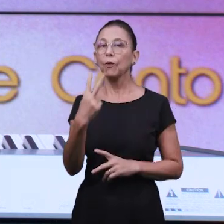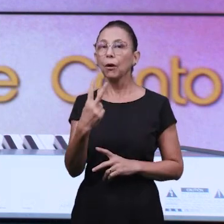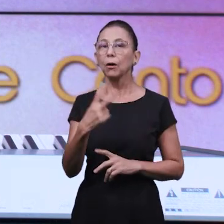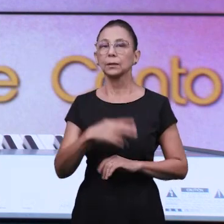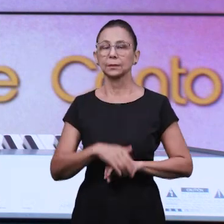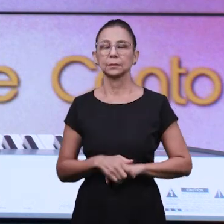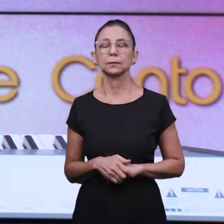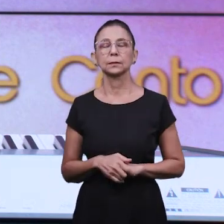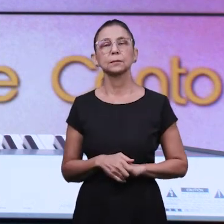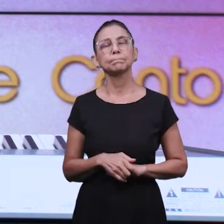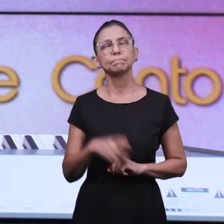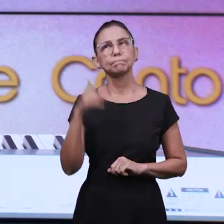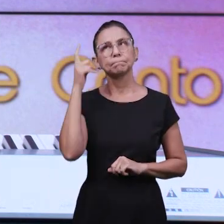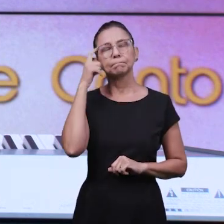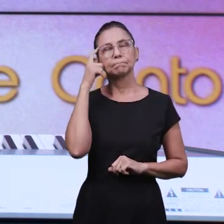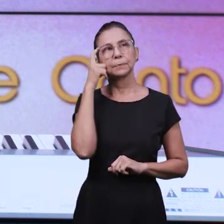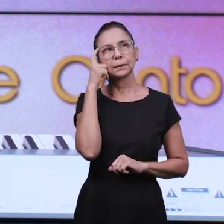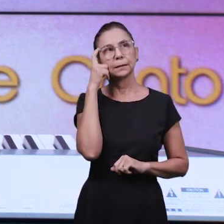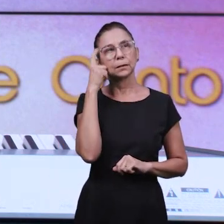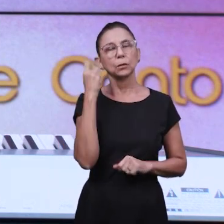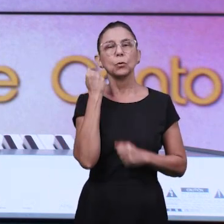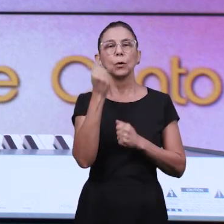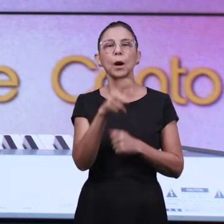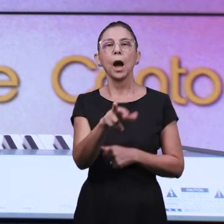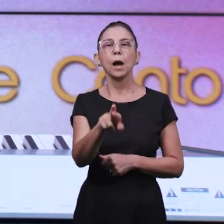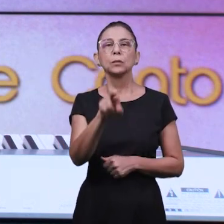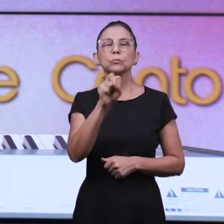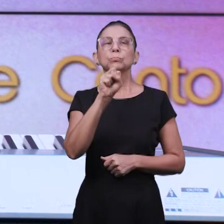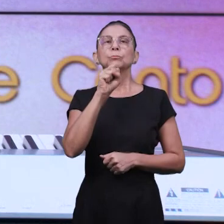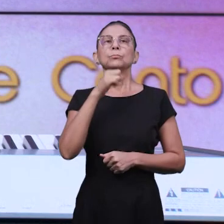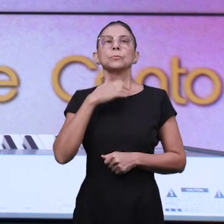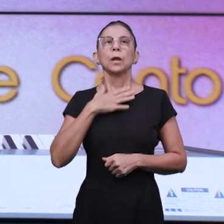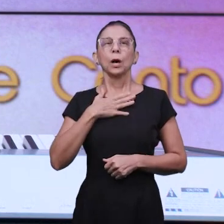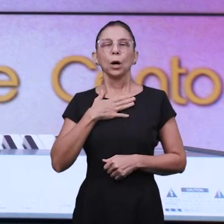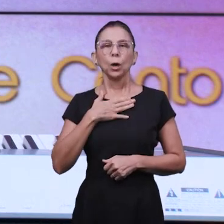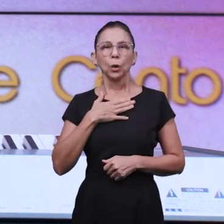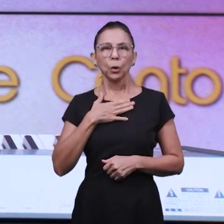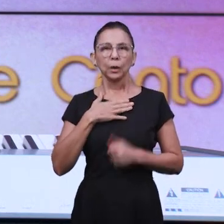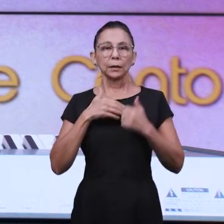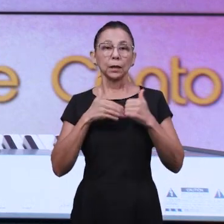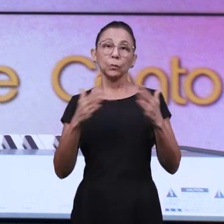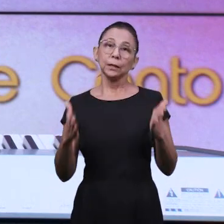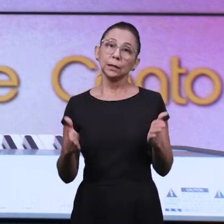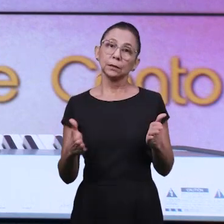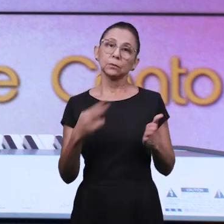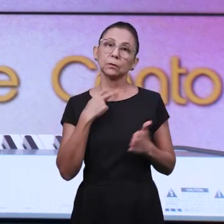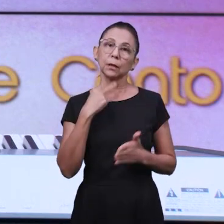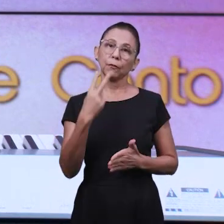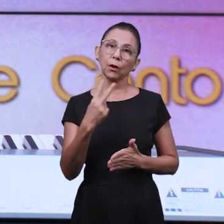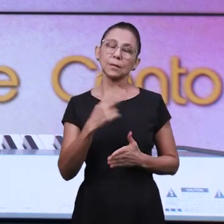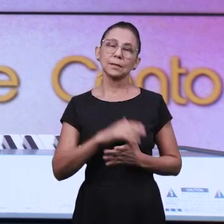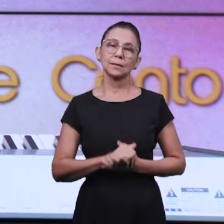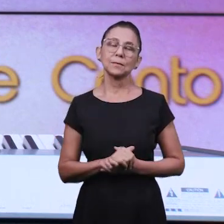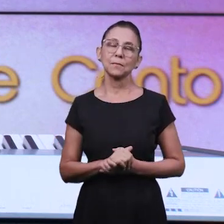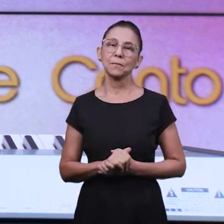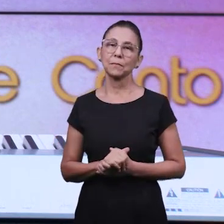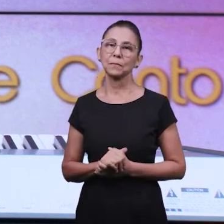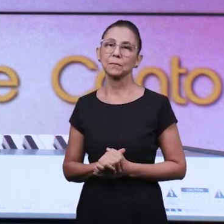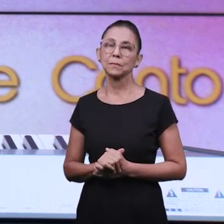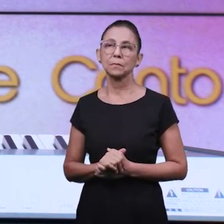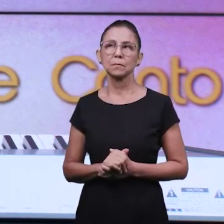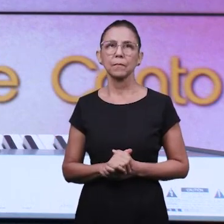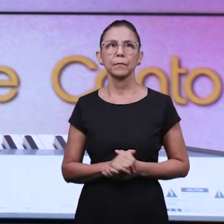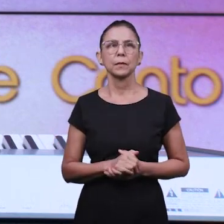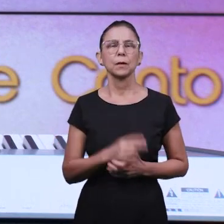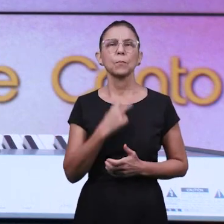voz, nós precisamos pensar na nossa respiração, porque ela é o início da produção vocal. Então, para que